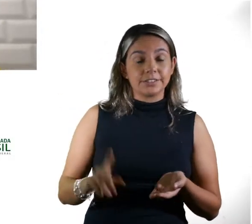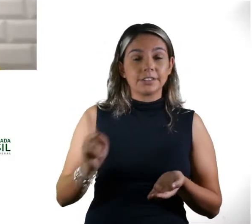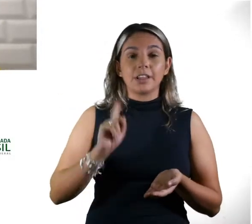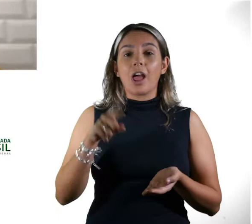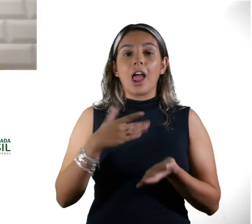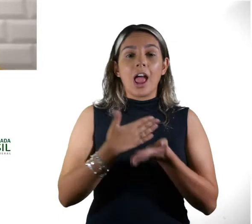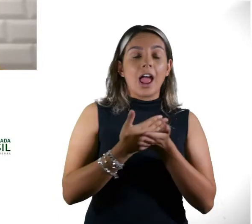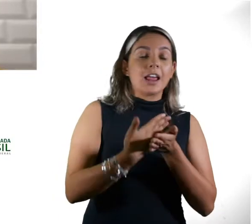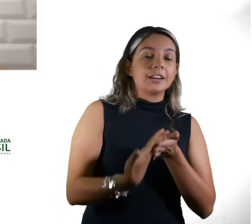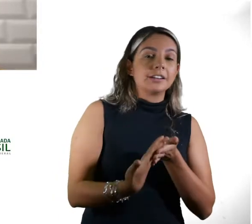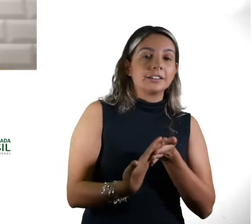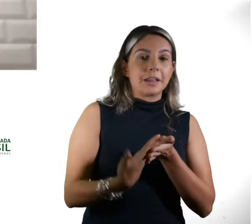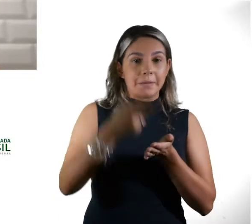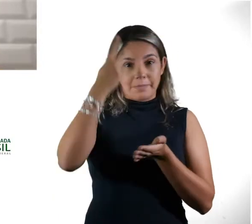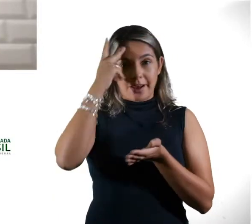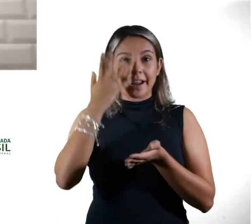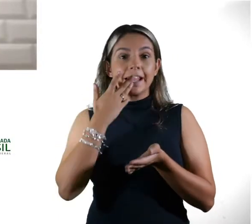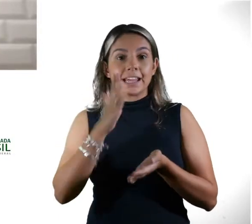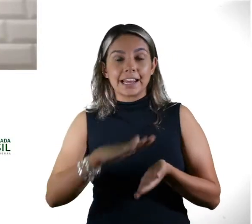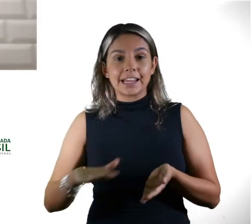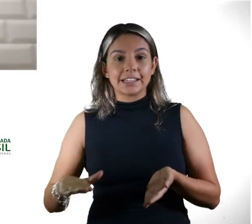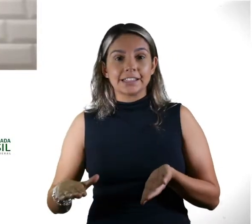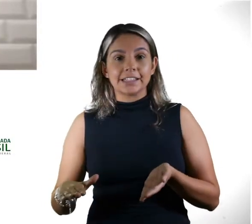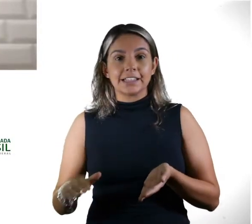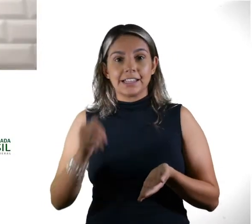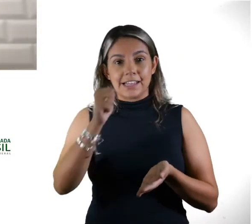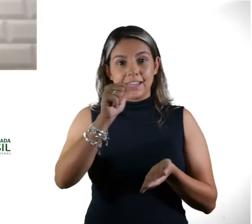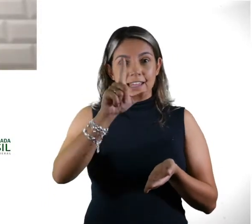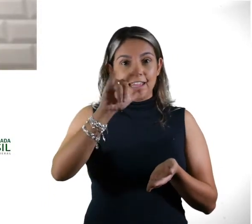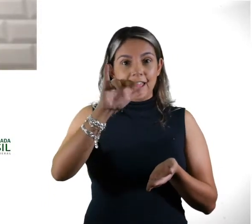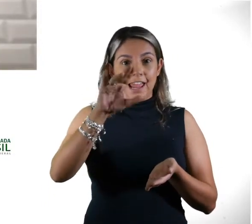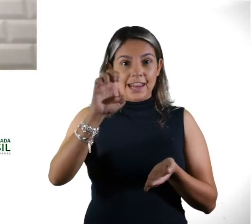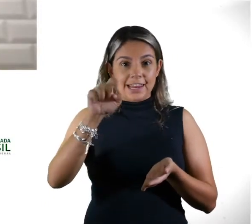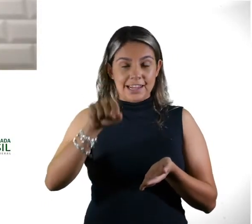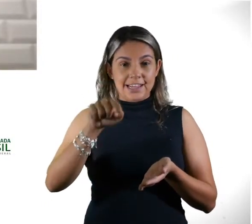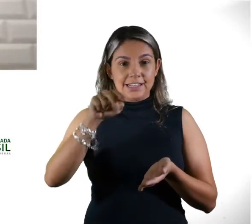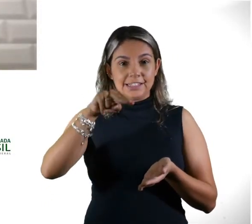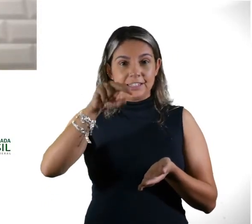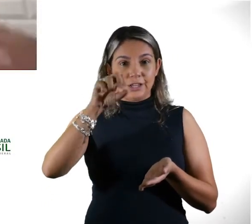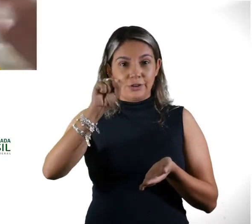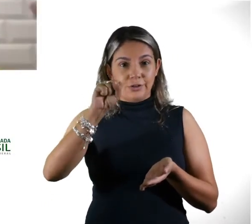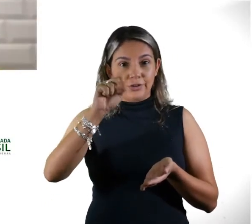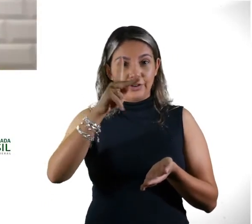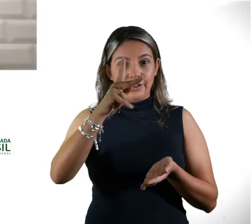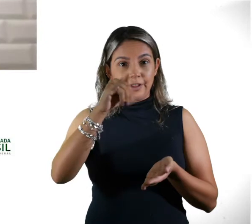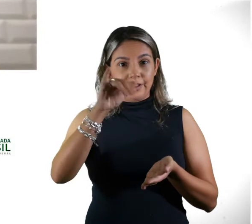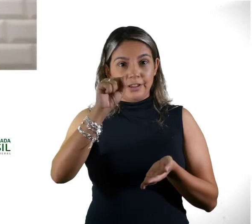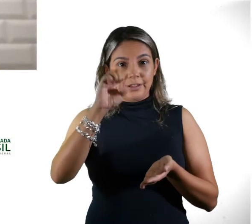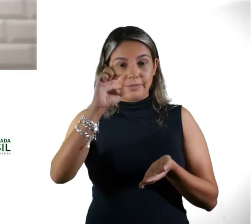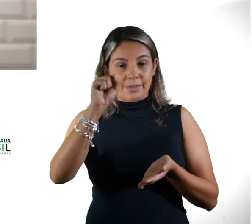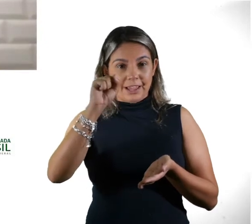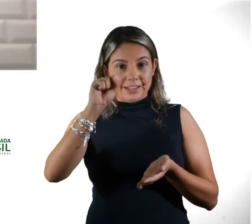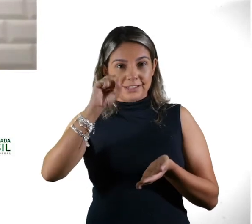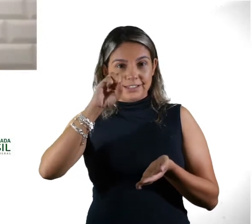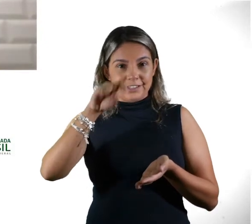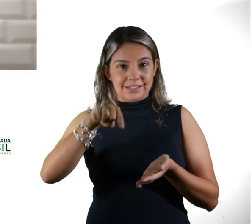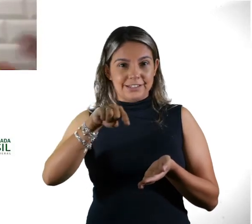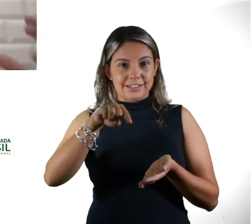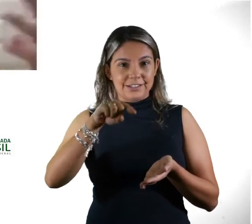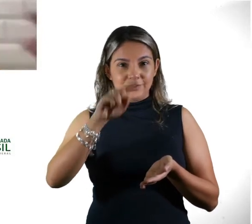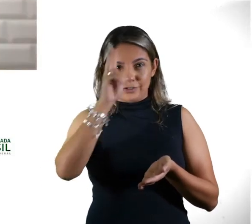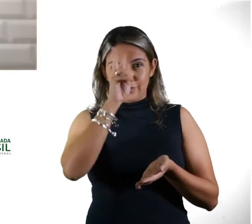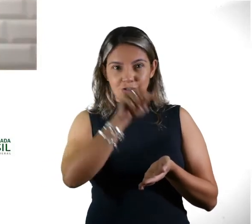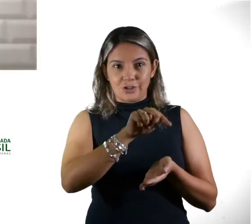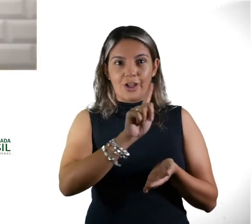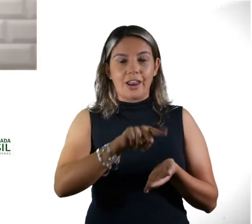eram inicialmente para crianças. Já li-se no País das Maravilhas, por exemplo, não é? É uma loucura pegada, não é? É um